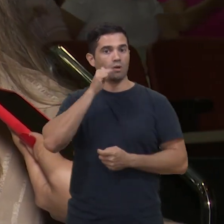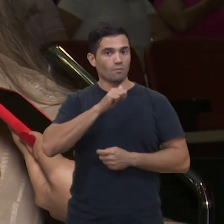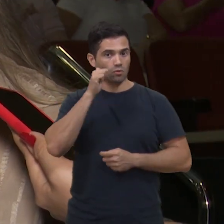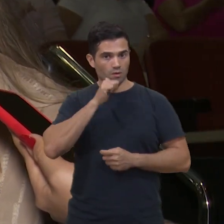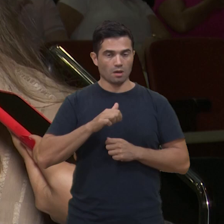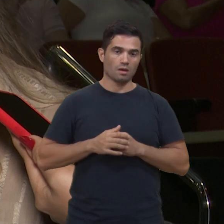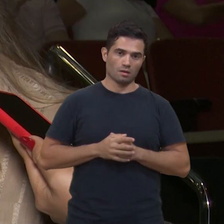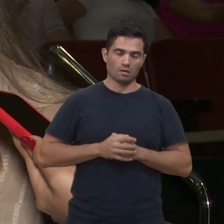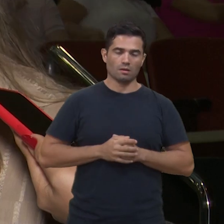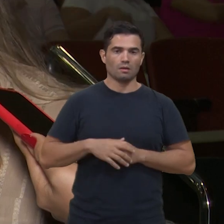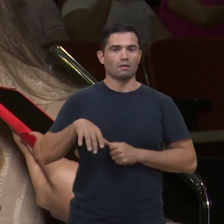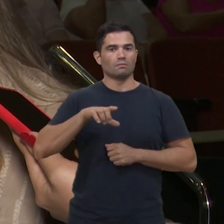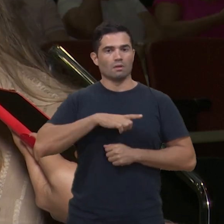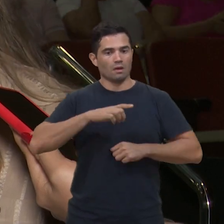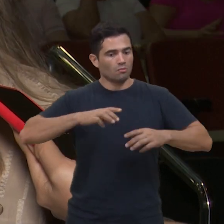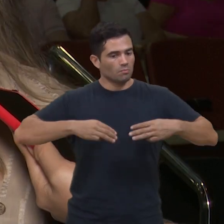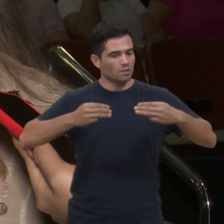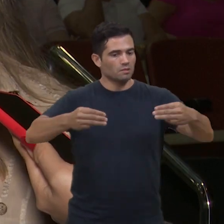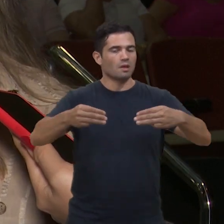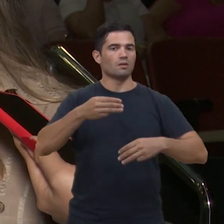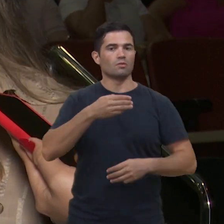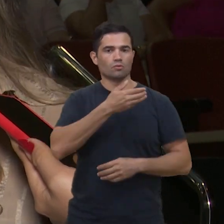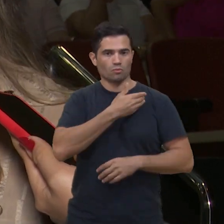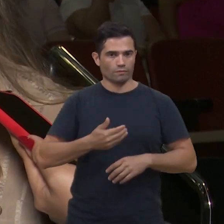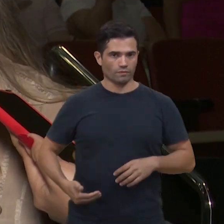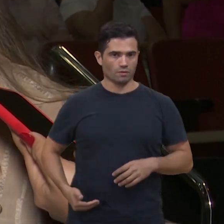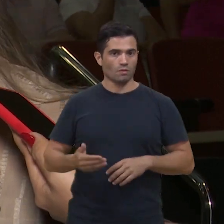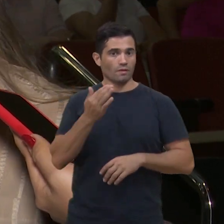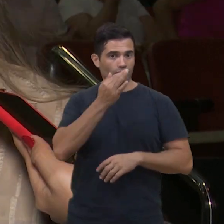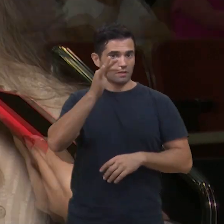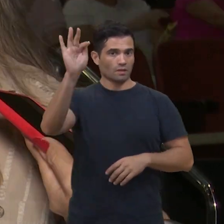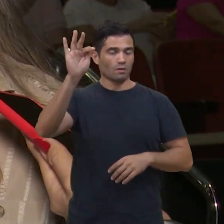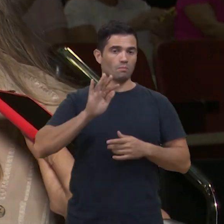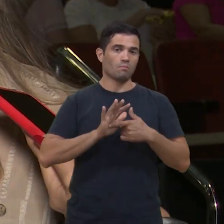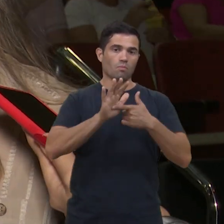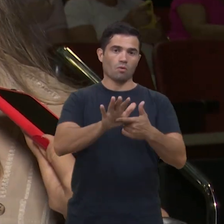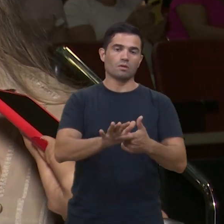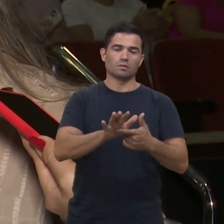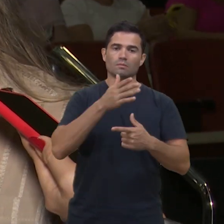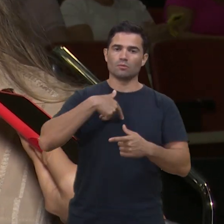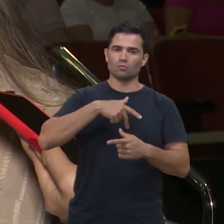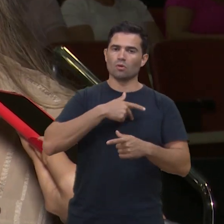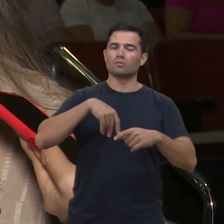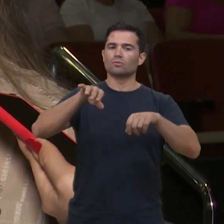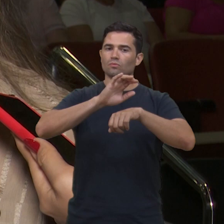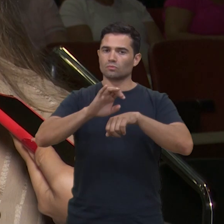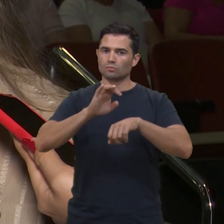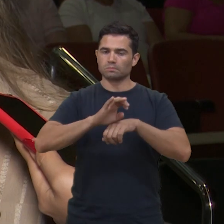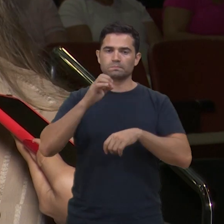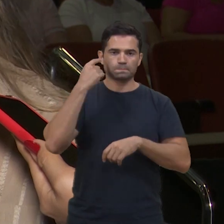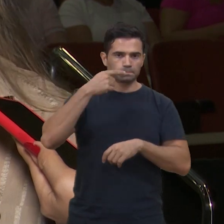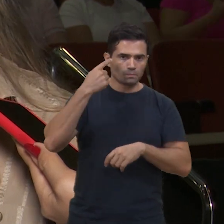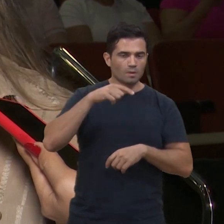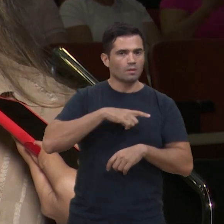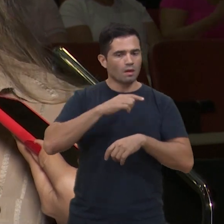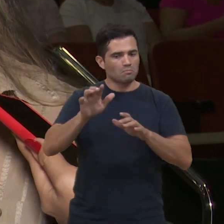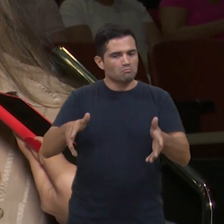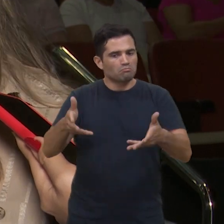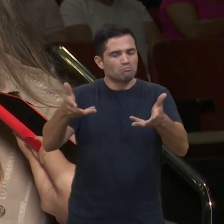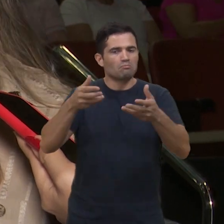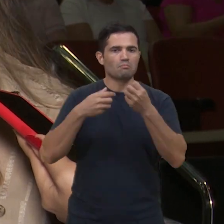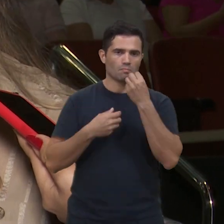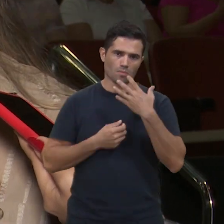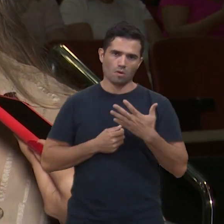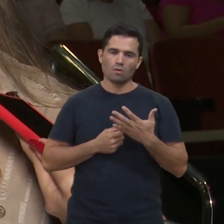uma mulher à frente de um ministério do governo federal. Traz para o nosso curso de direito